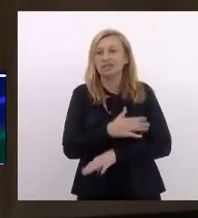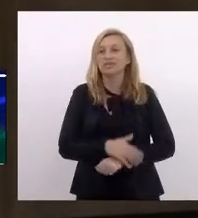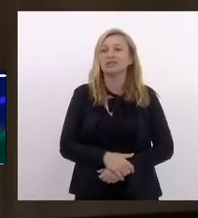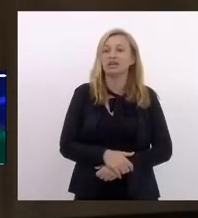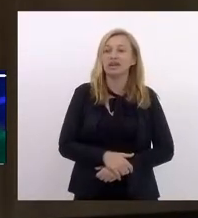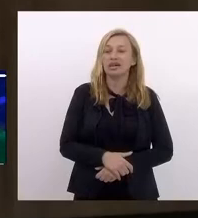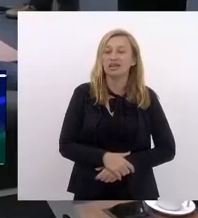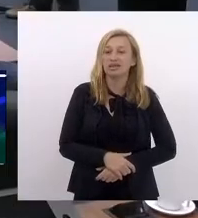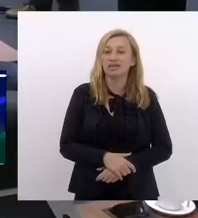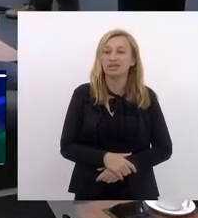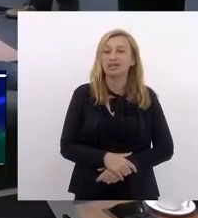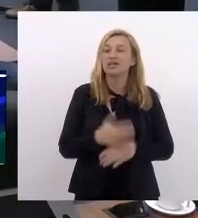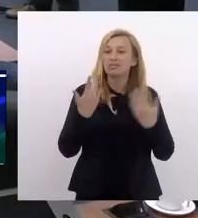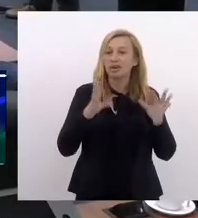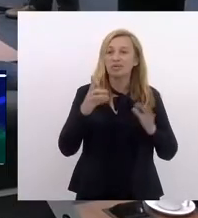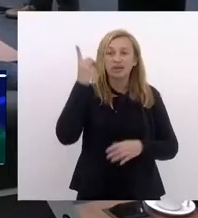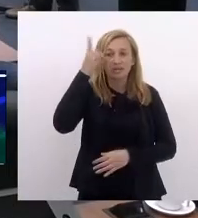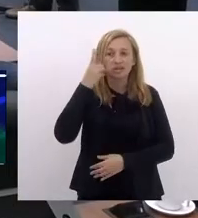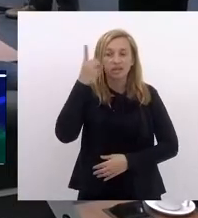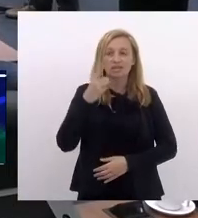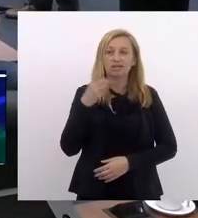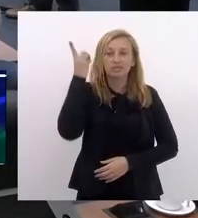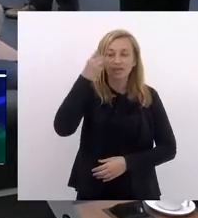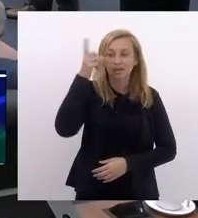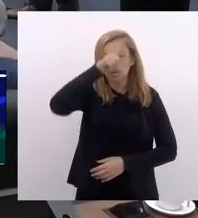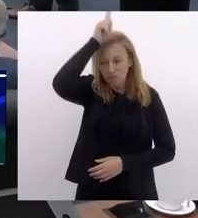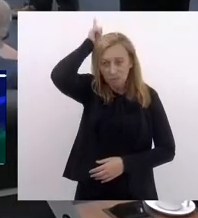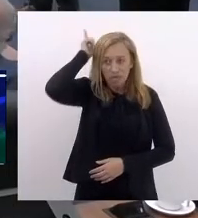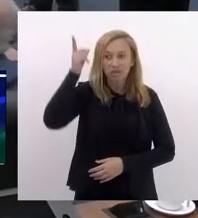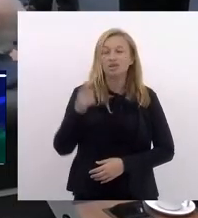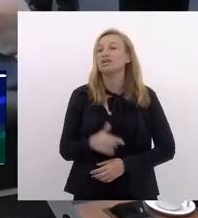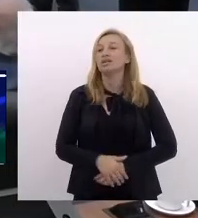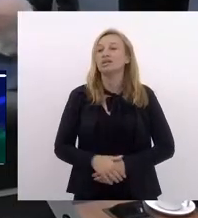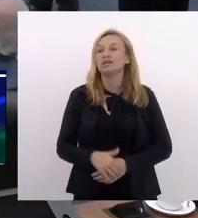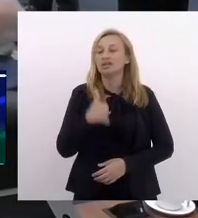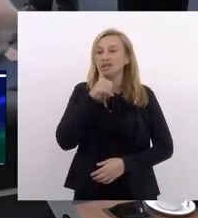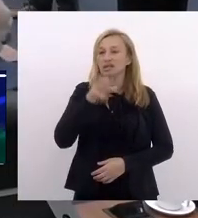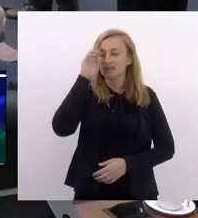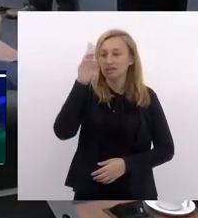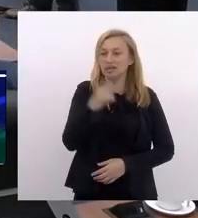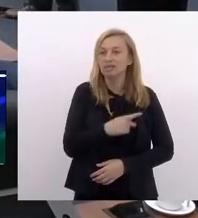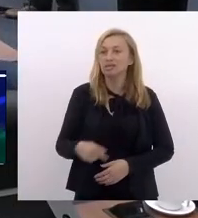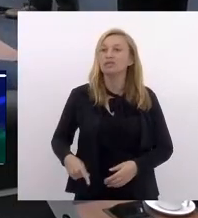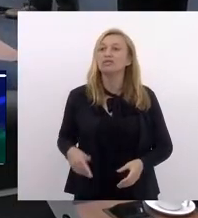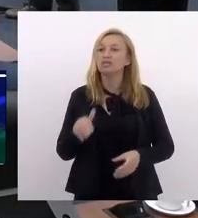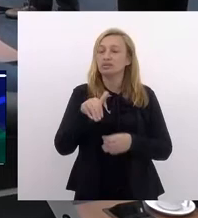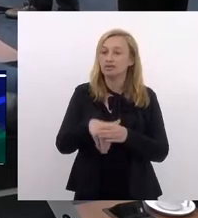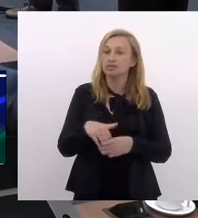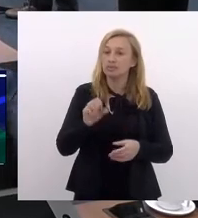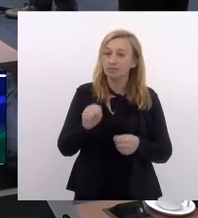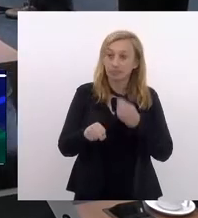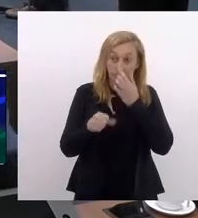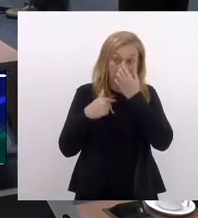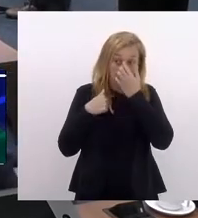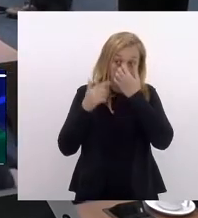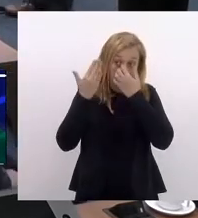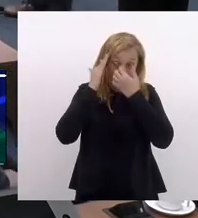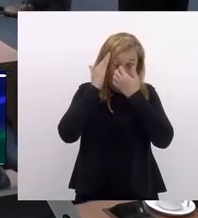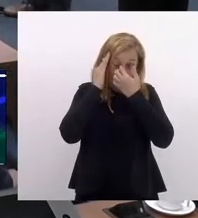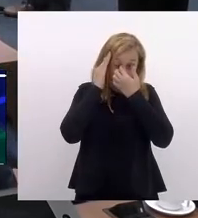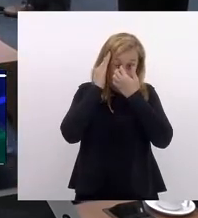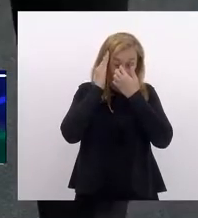casa. Parabéns, deputado. Deputado Luiz Paulo. Senhora presidente, votei favorável, porque eu entendi